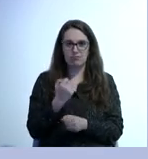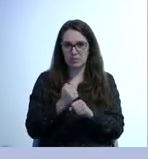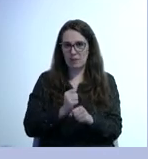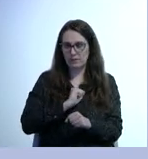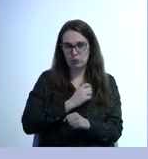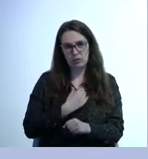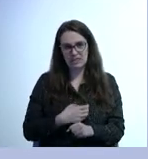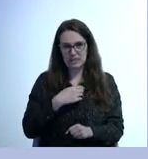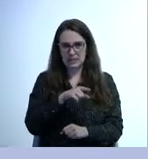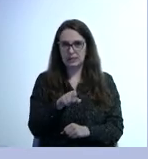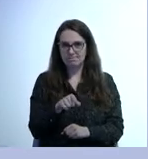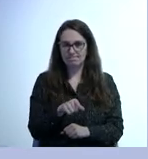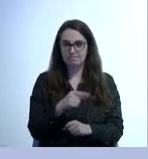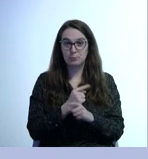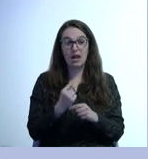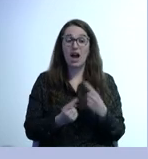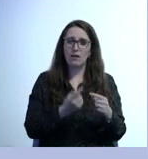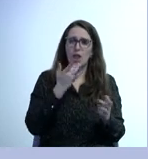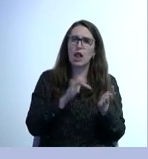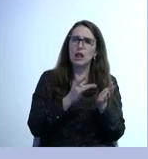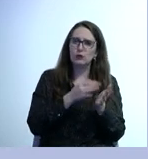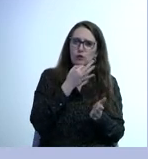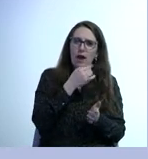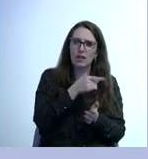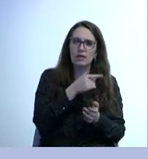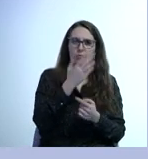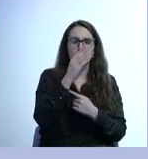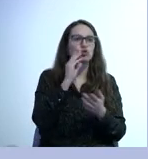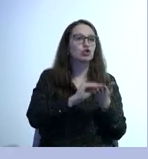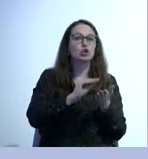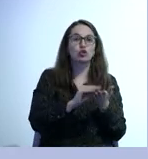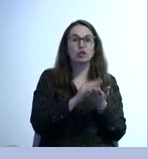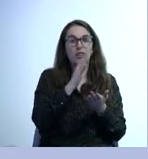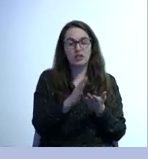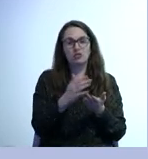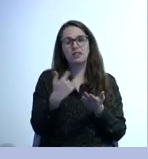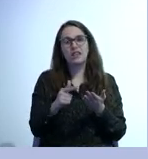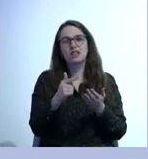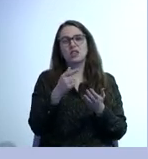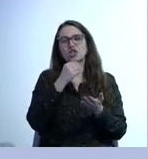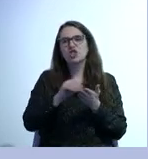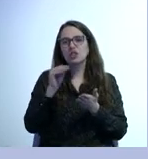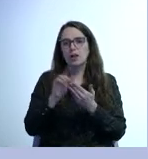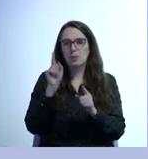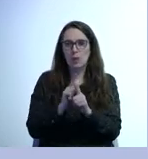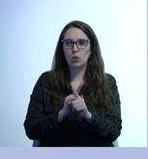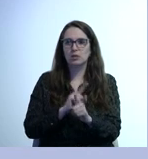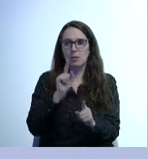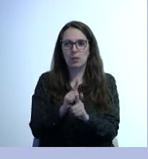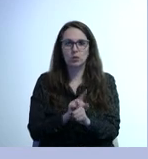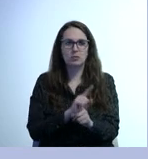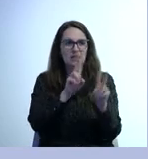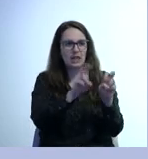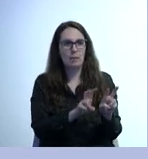e que muitas vezes é referido em literatura, em relação aos escritores, como estando sempre a escrever o mesmo livro a propósito